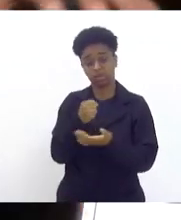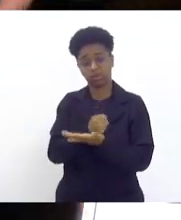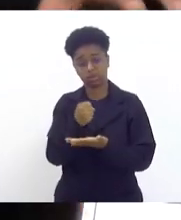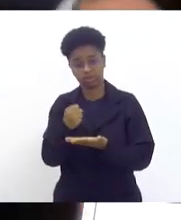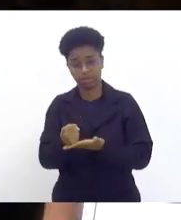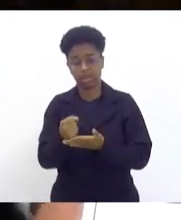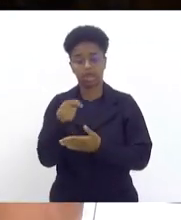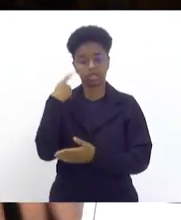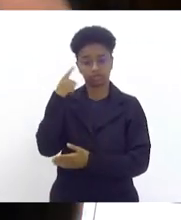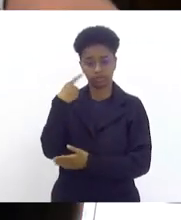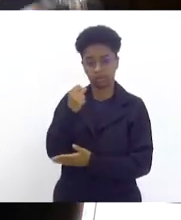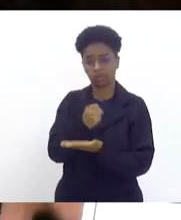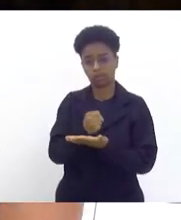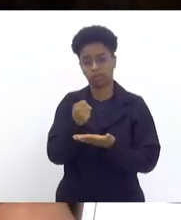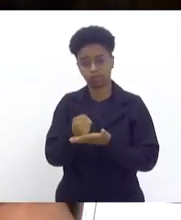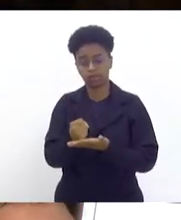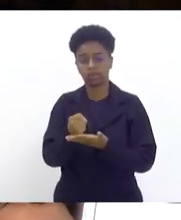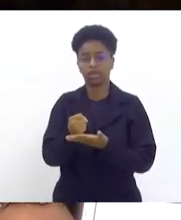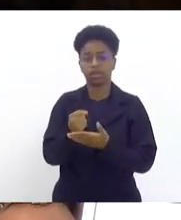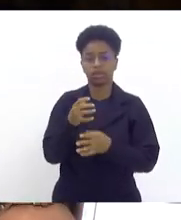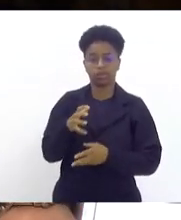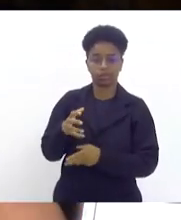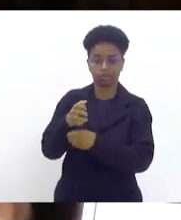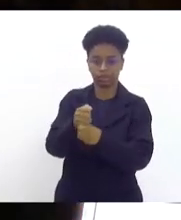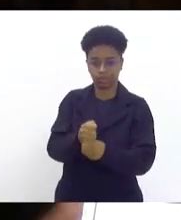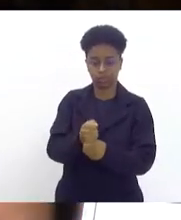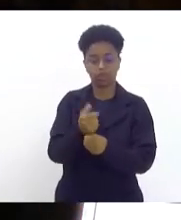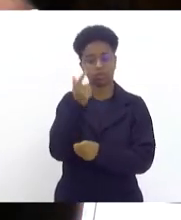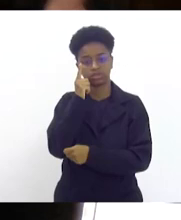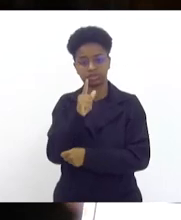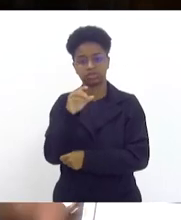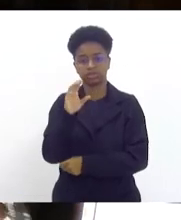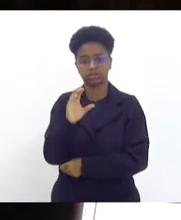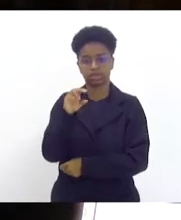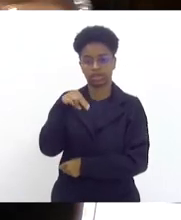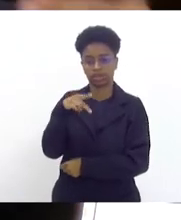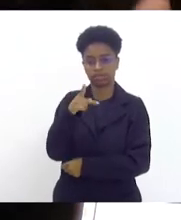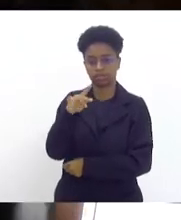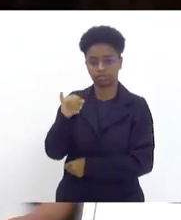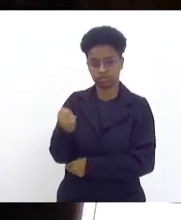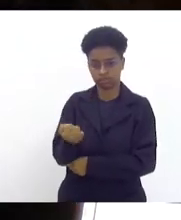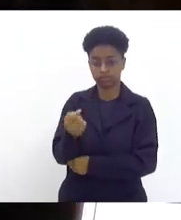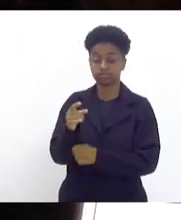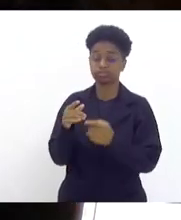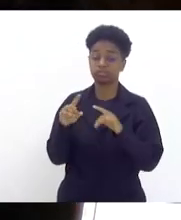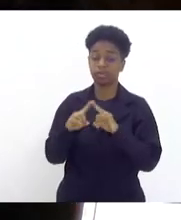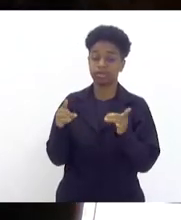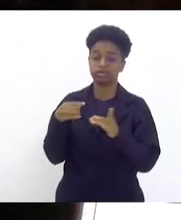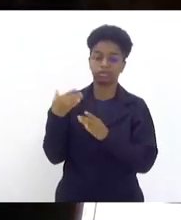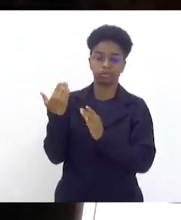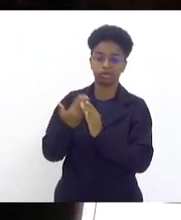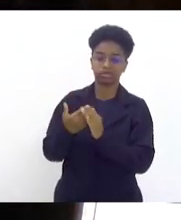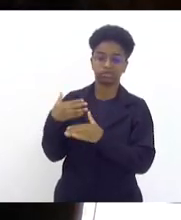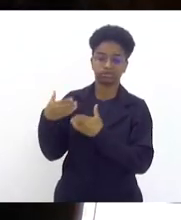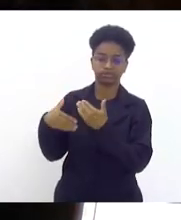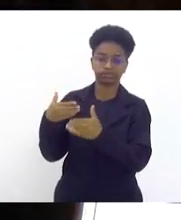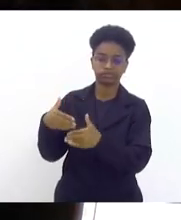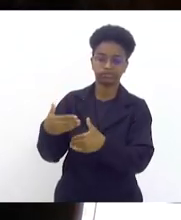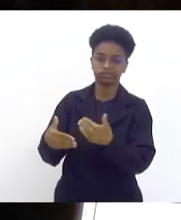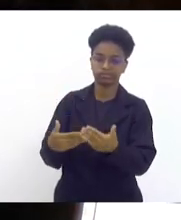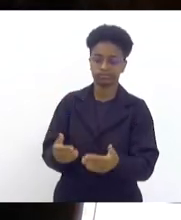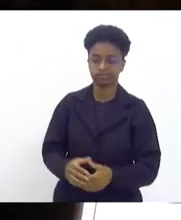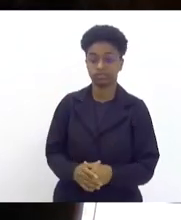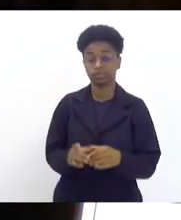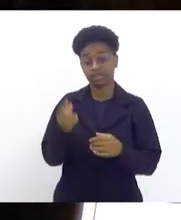contrataram contador tiraram CNPJ e esse processo vem se arrastando perante a Rio Trilhos na semana passada